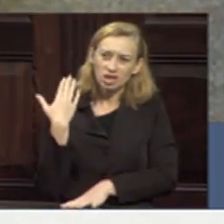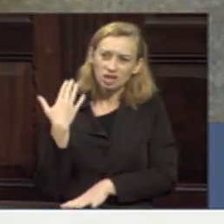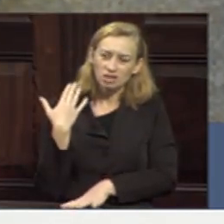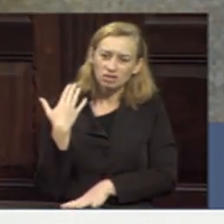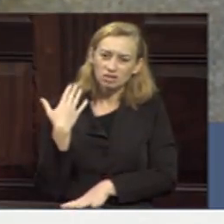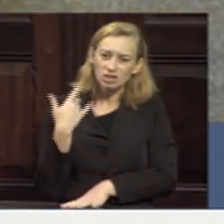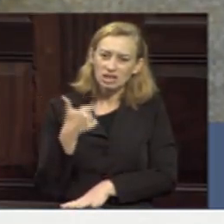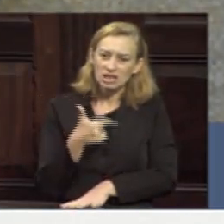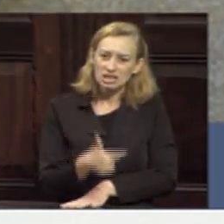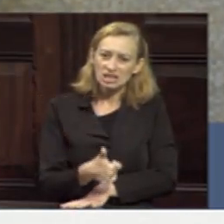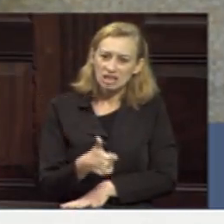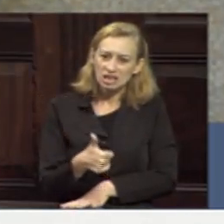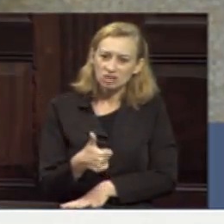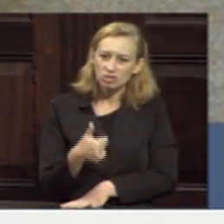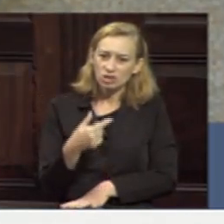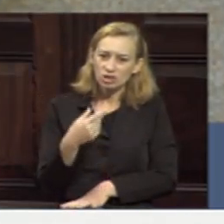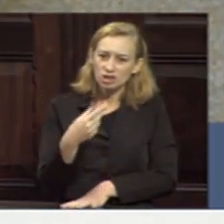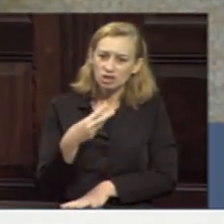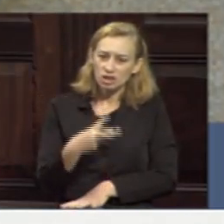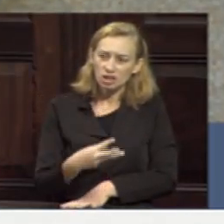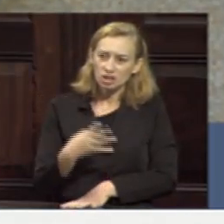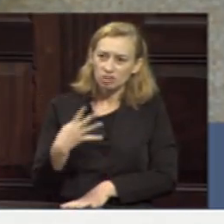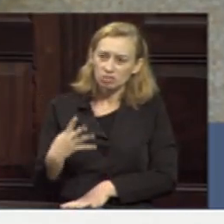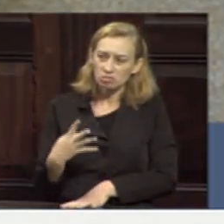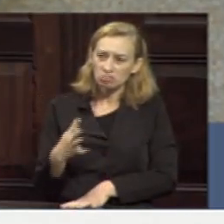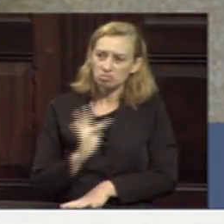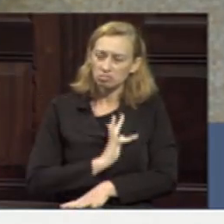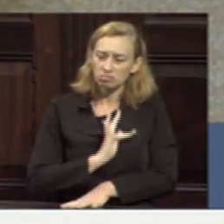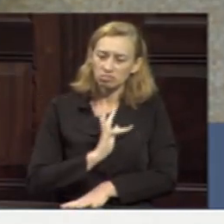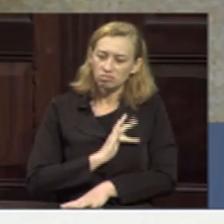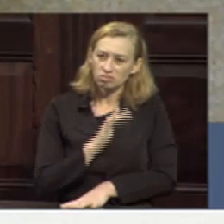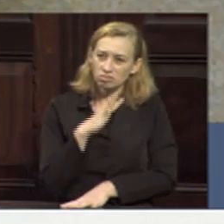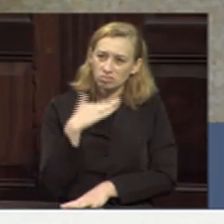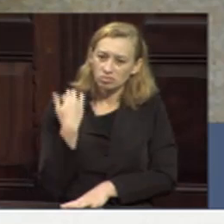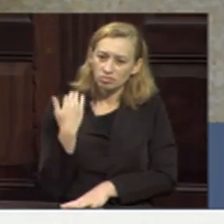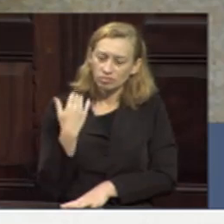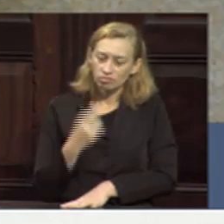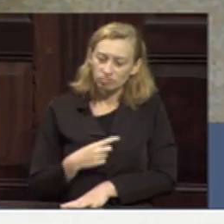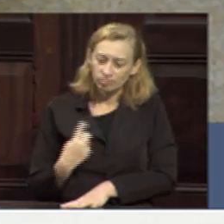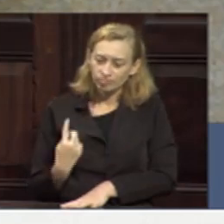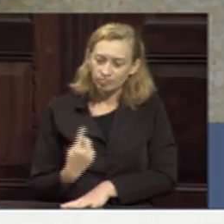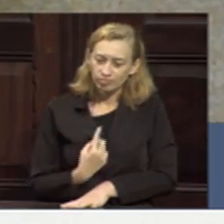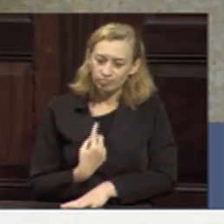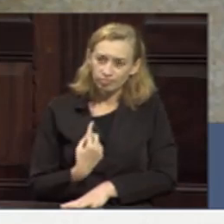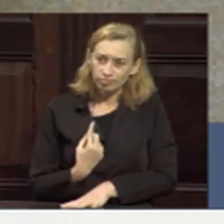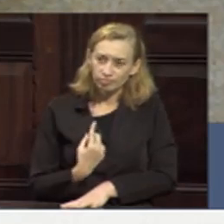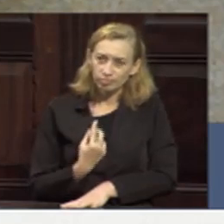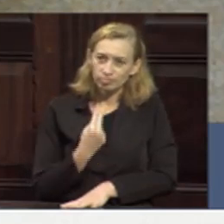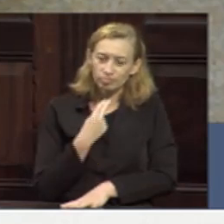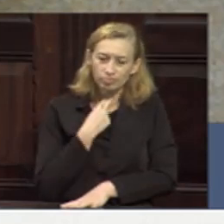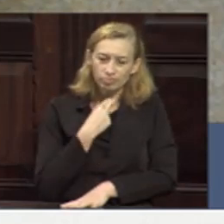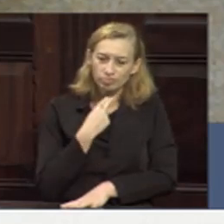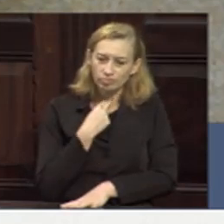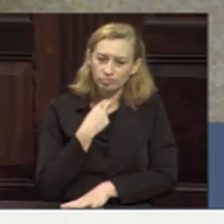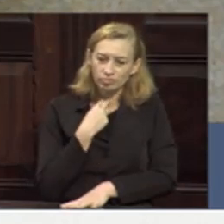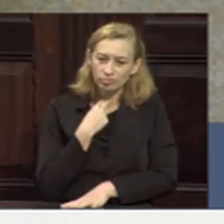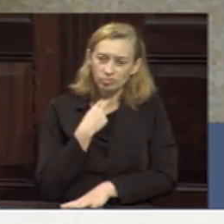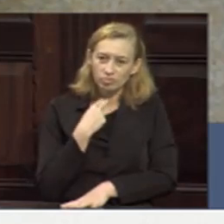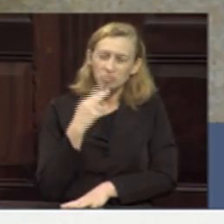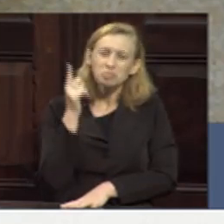foram 134 policiais mortos. E nós não podemos achar que isso é